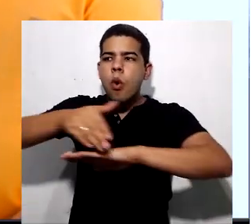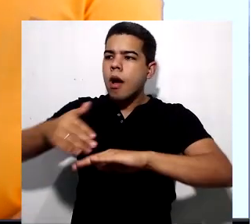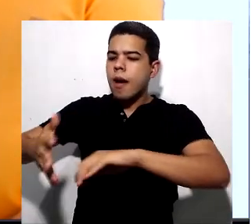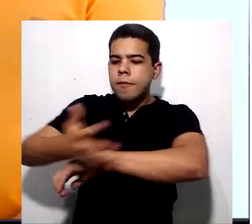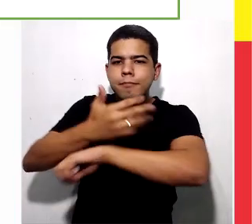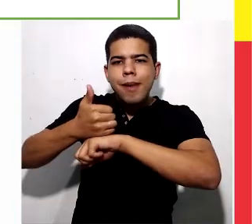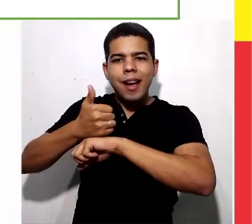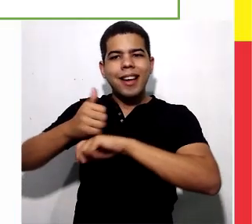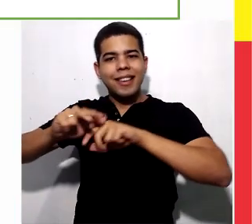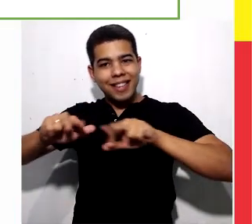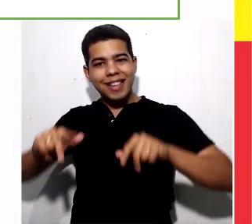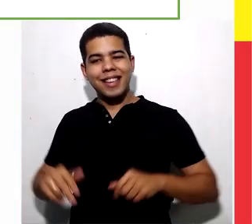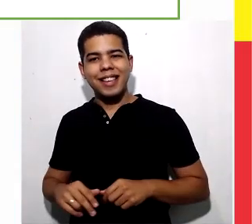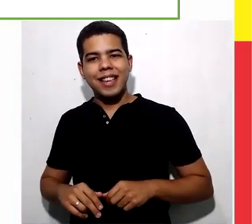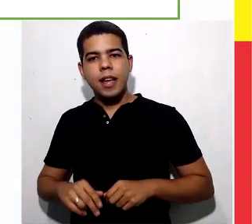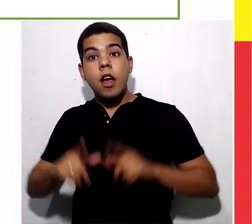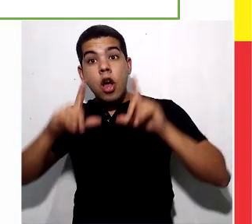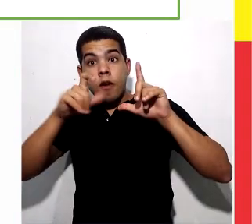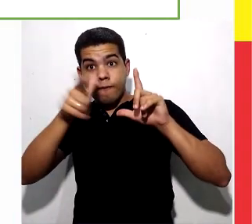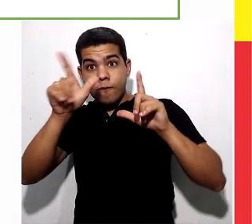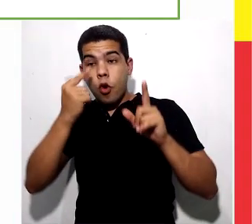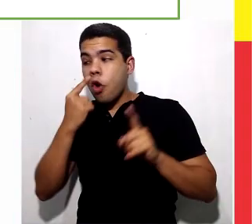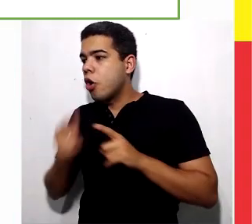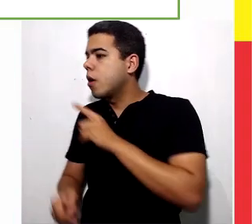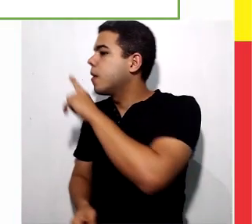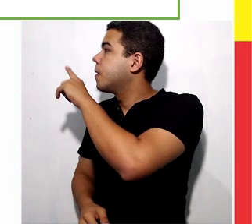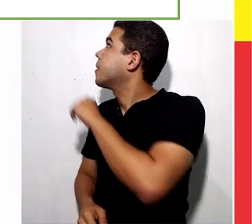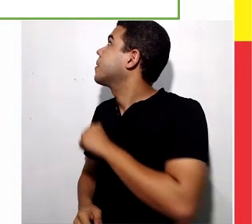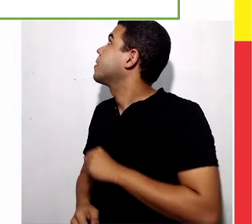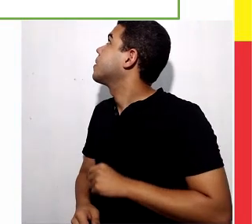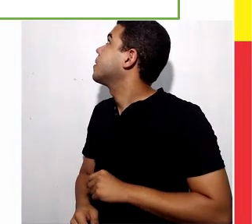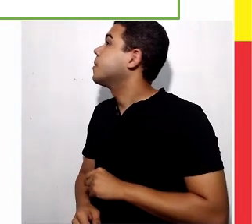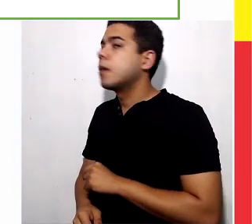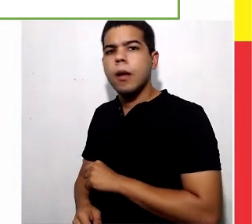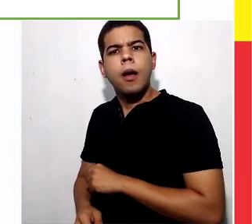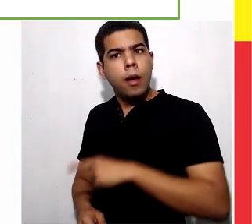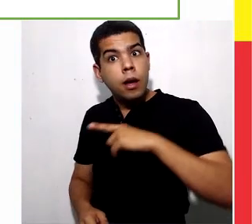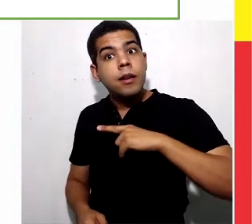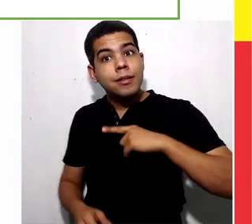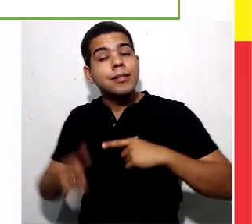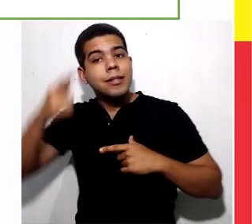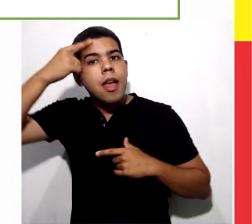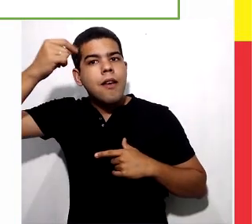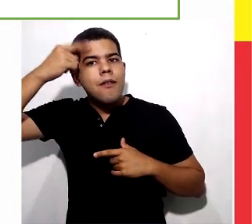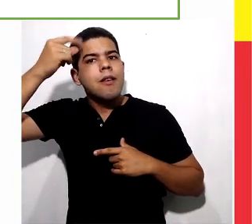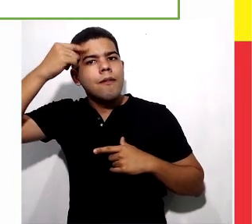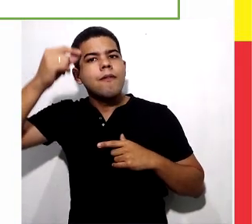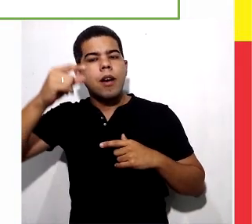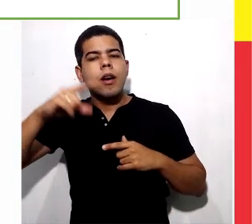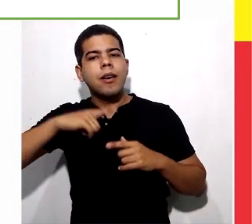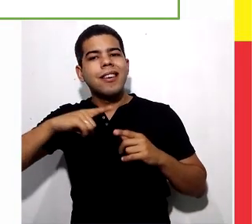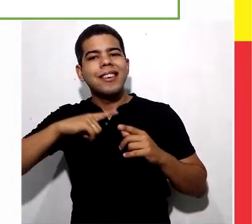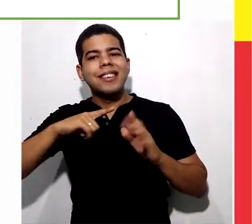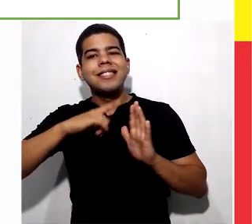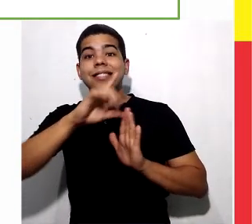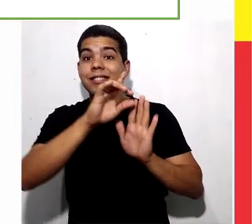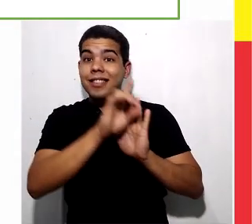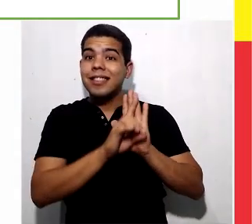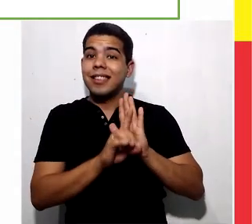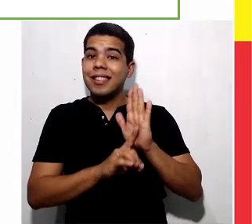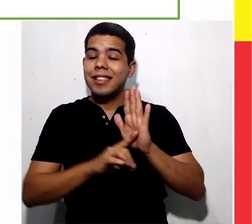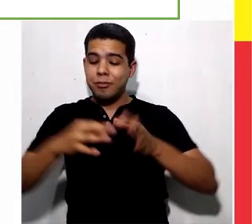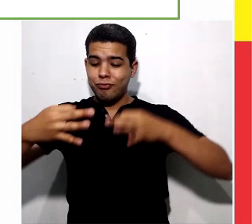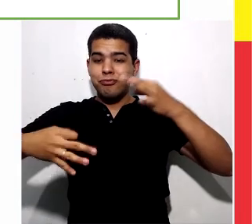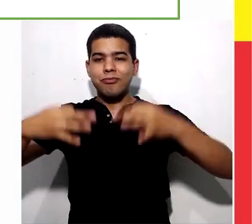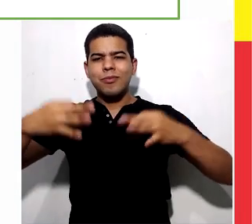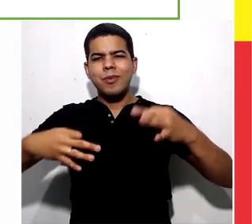do Recife. E nós temos aqui uma outra fotografia que ela fez Direito. Você sabia disso? Isso. Ela estudou na Universidade de Direito do Rio de Janeiro. Do Rio de